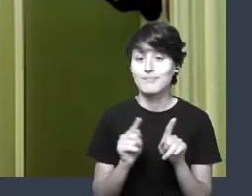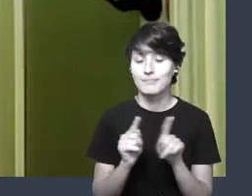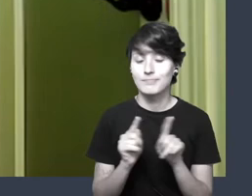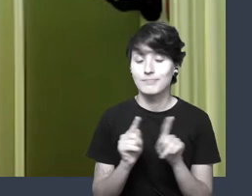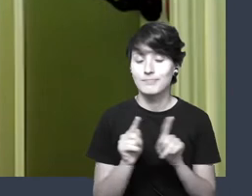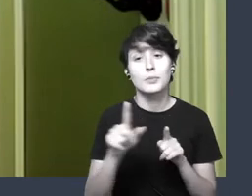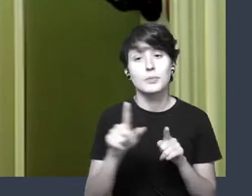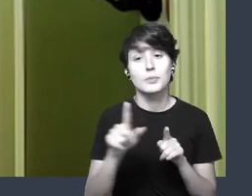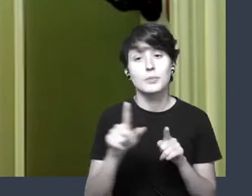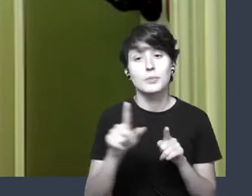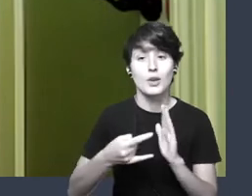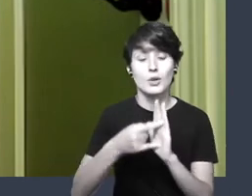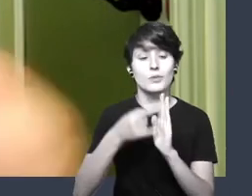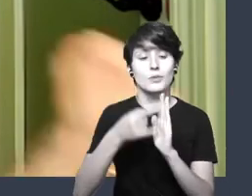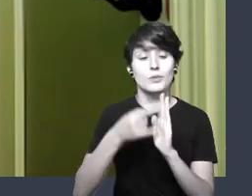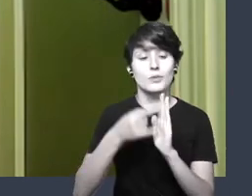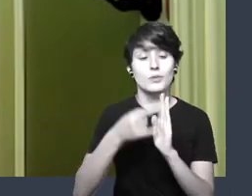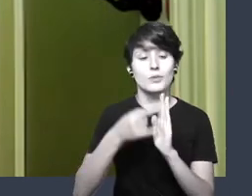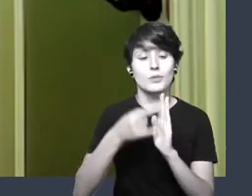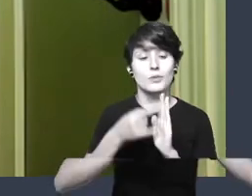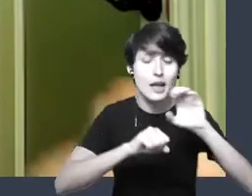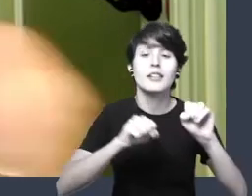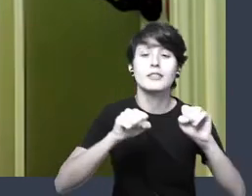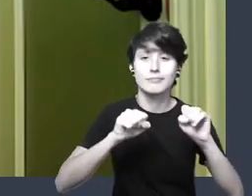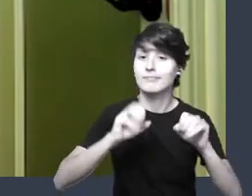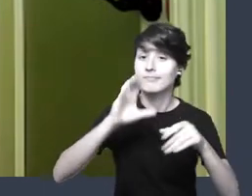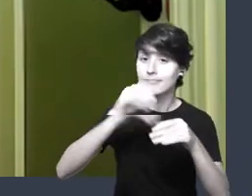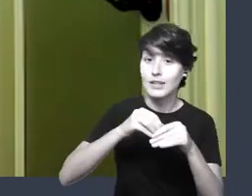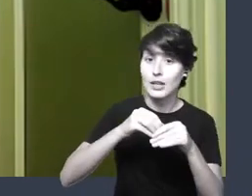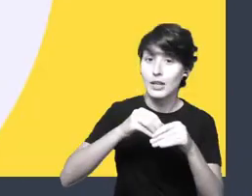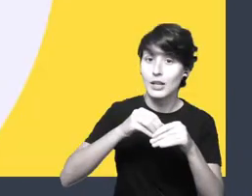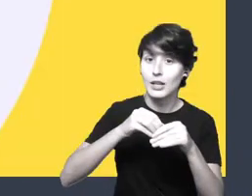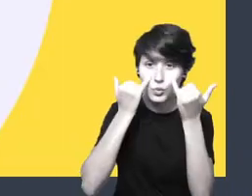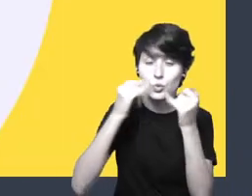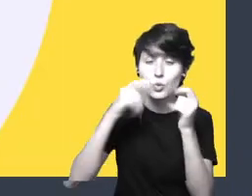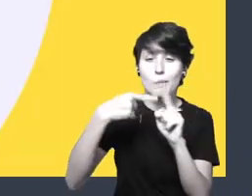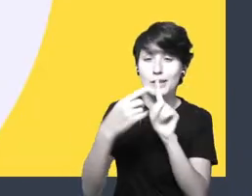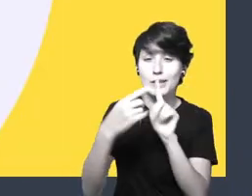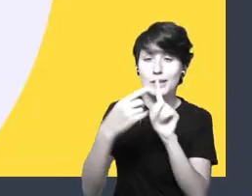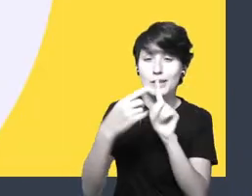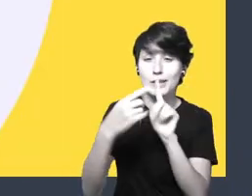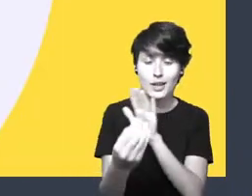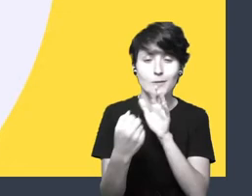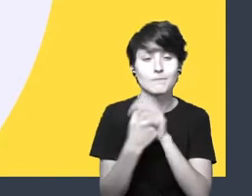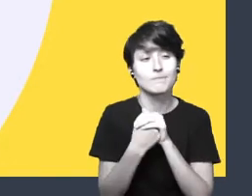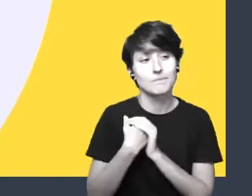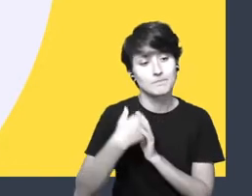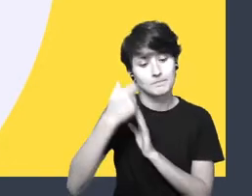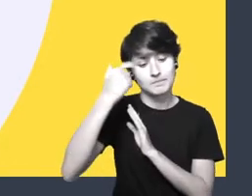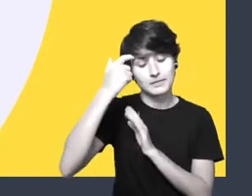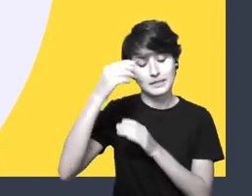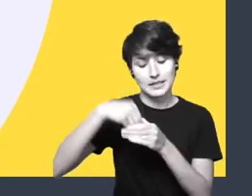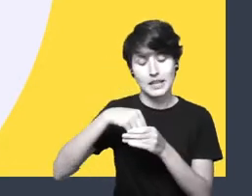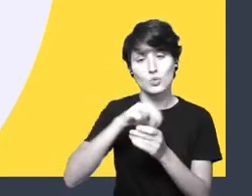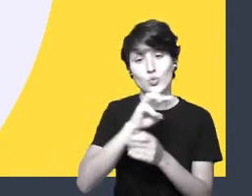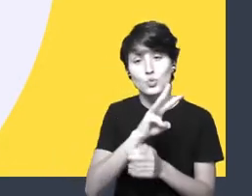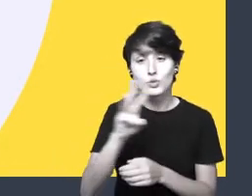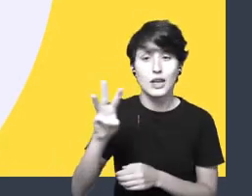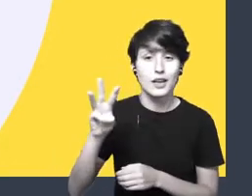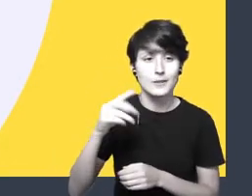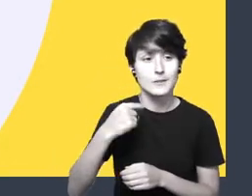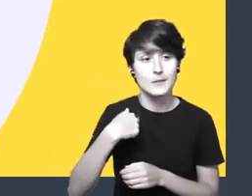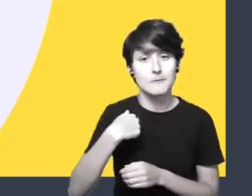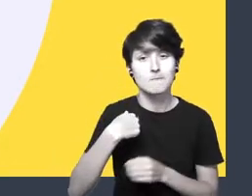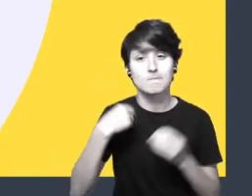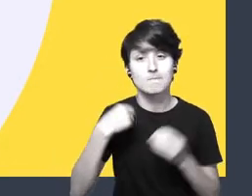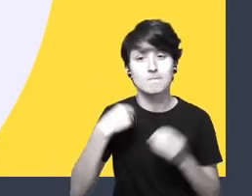para a gente mitigar esses viés, tanto nos dados quanto em modelos. Tem um site que eu estou botando